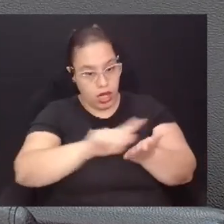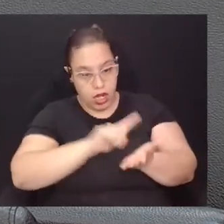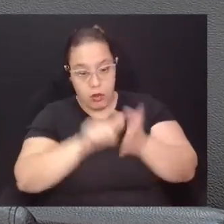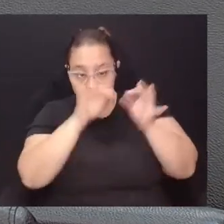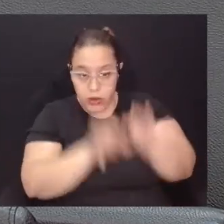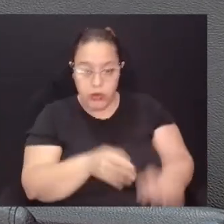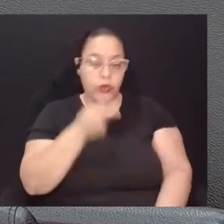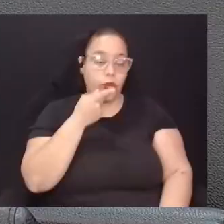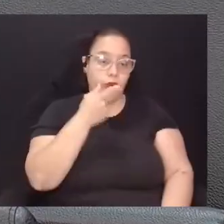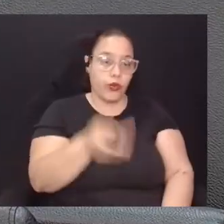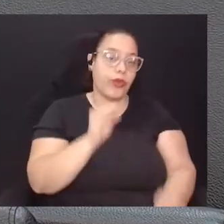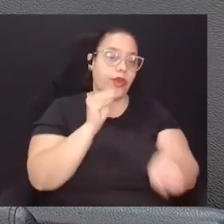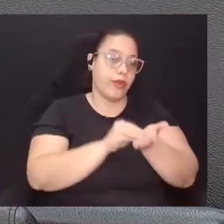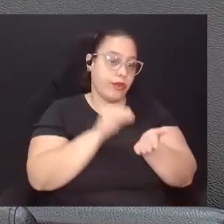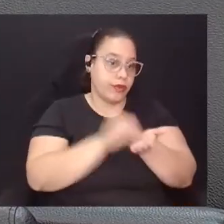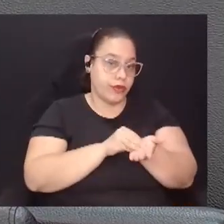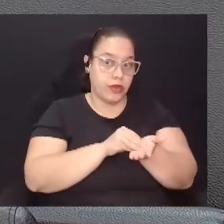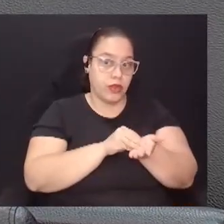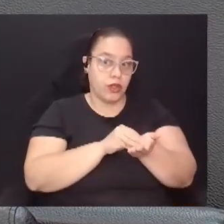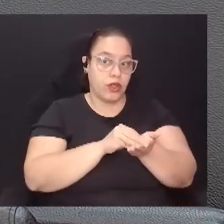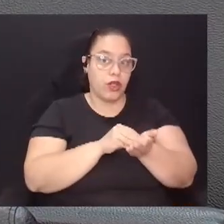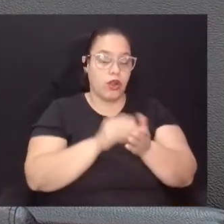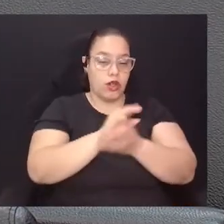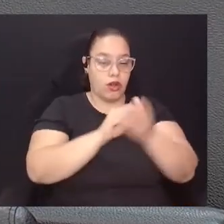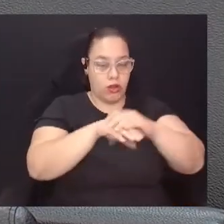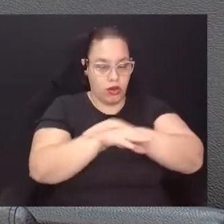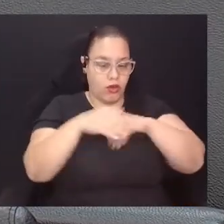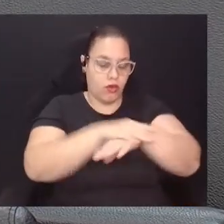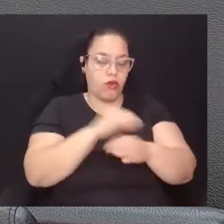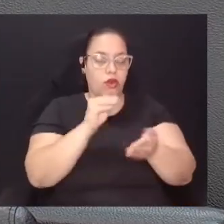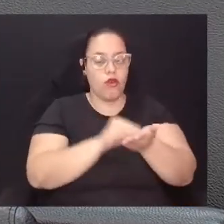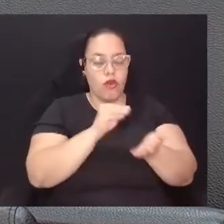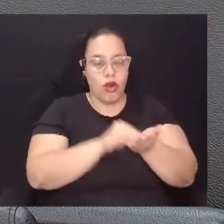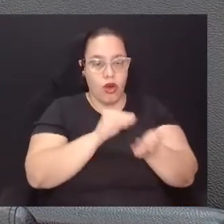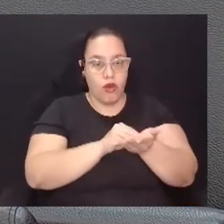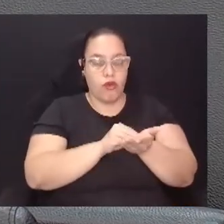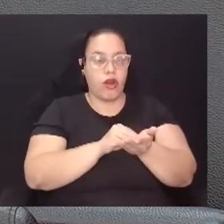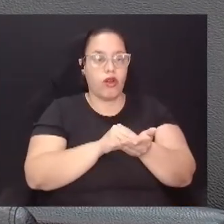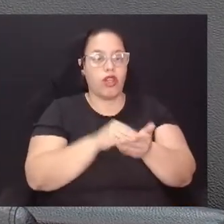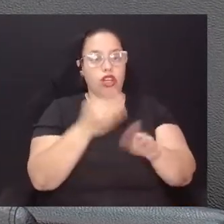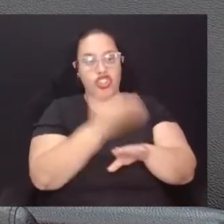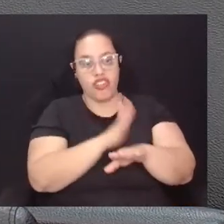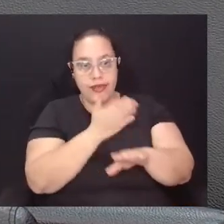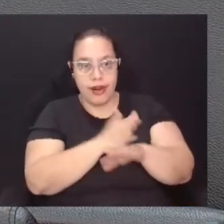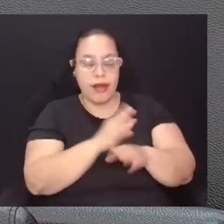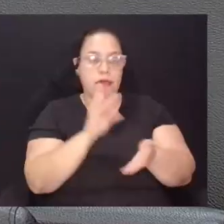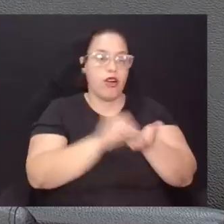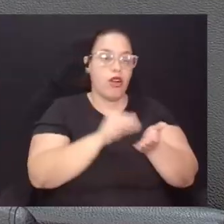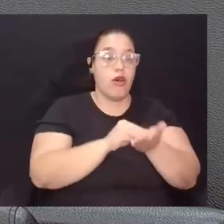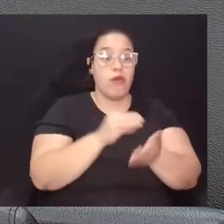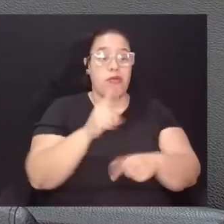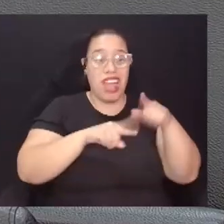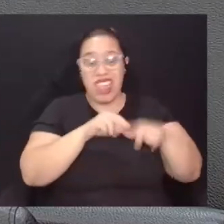ali para o funcionamento. Teve relato também de falta de luva, falta de treinamento, a gente está falando de material biológico, né, a gente está